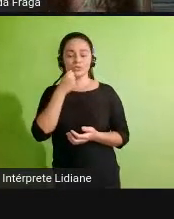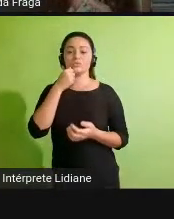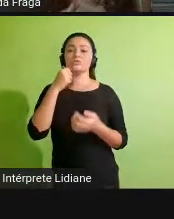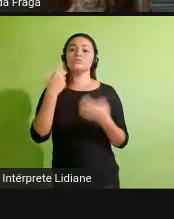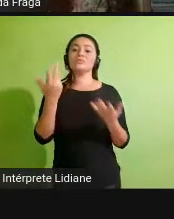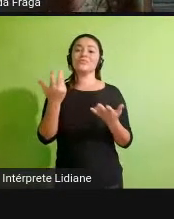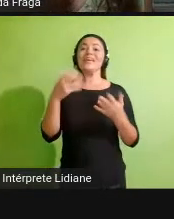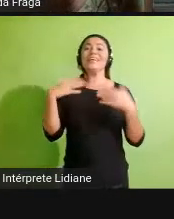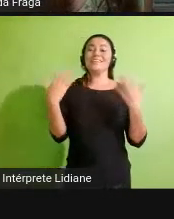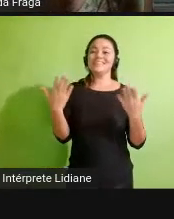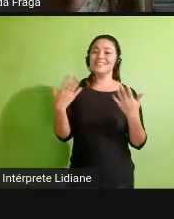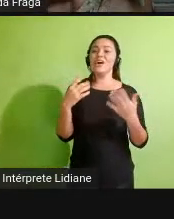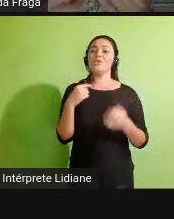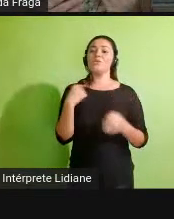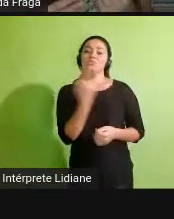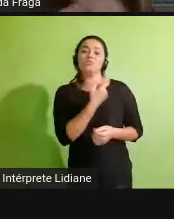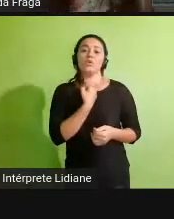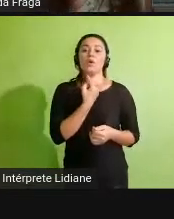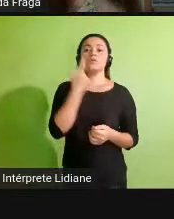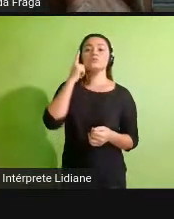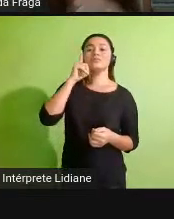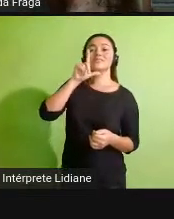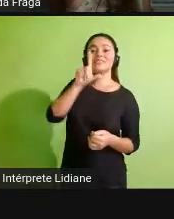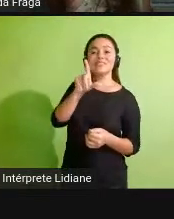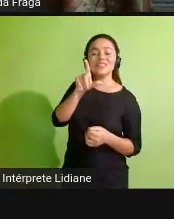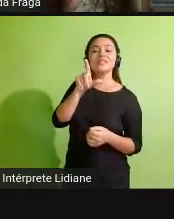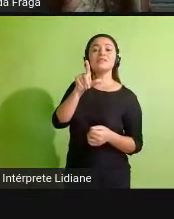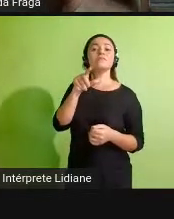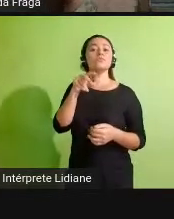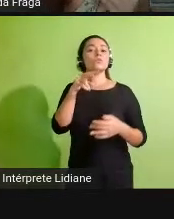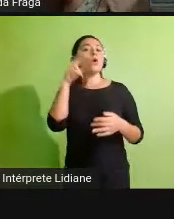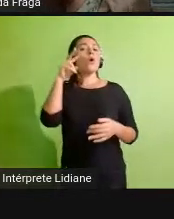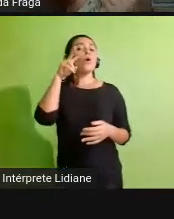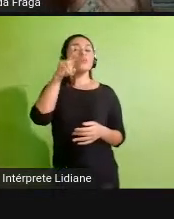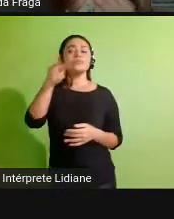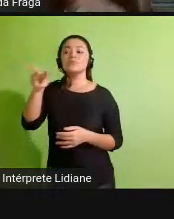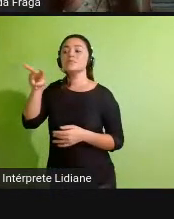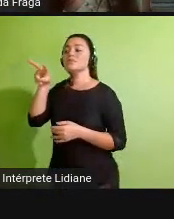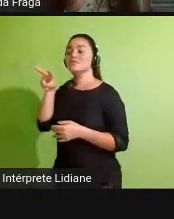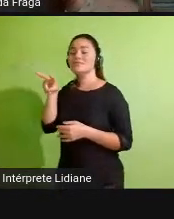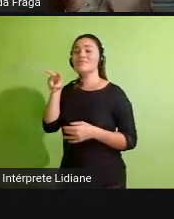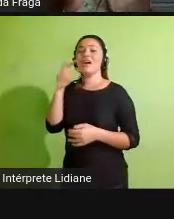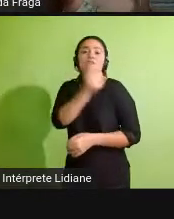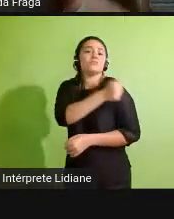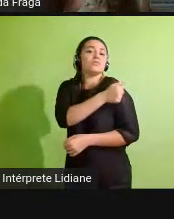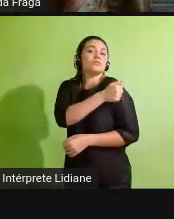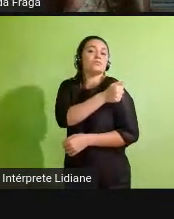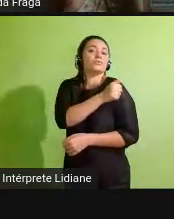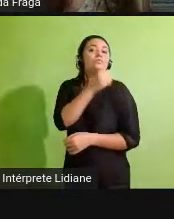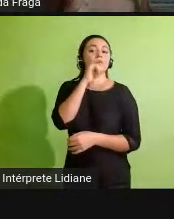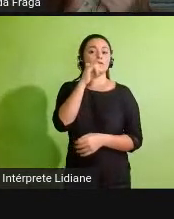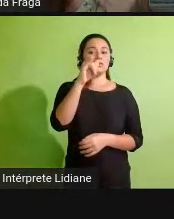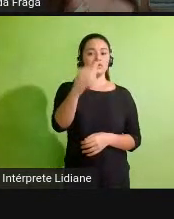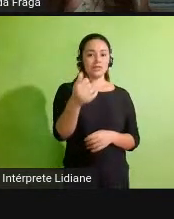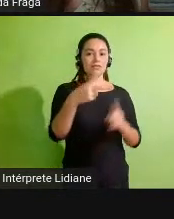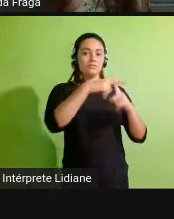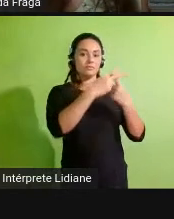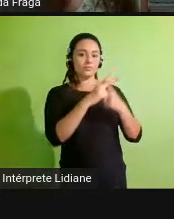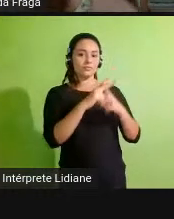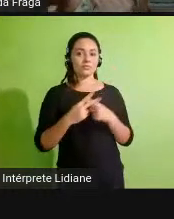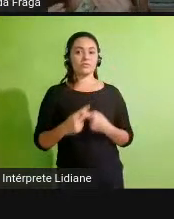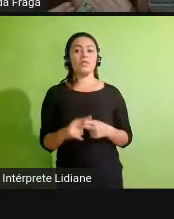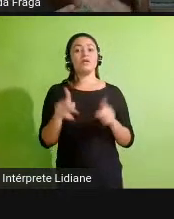do curso integrado de eletrônica. Fizemos observações e intervenções nas aulas de língua portuguesa,